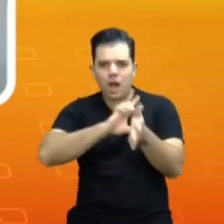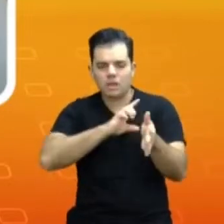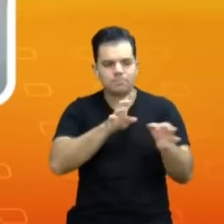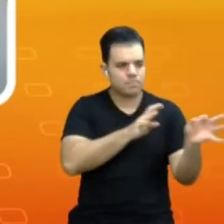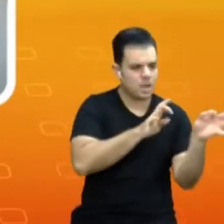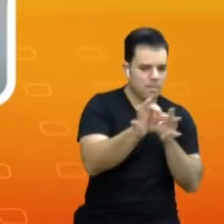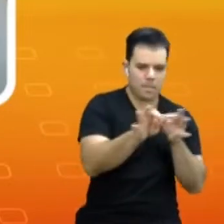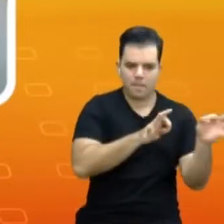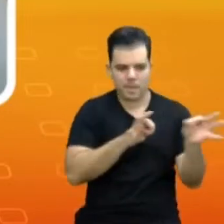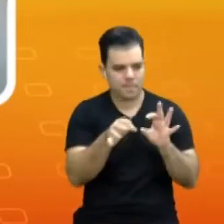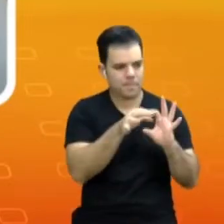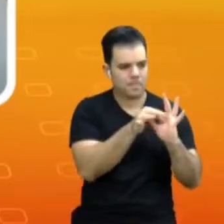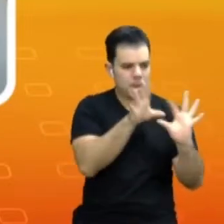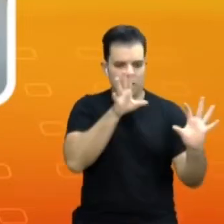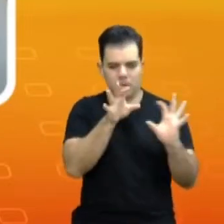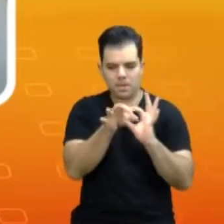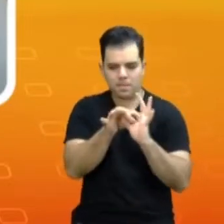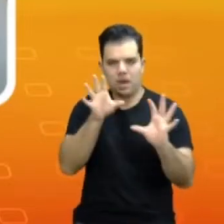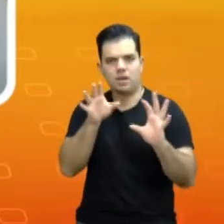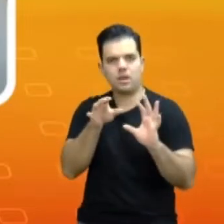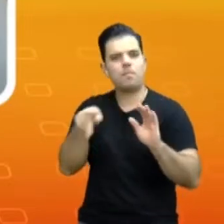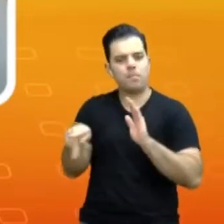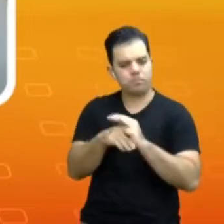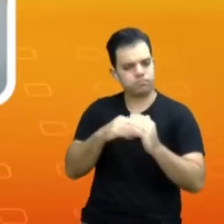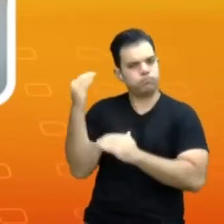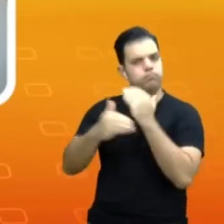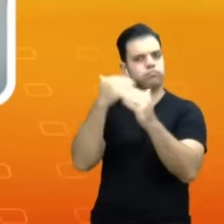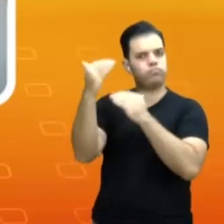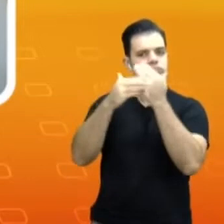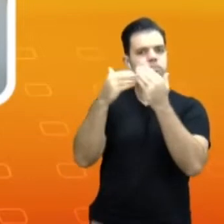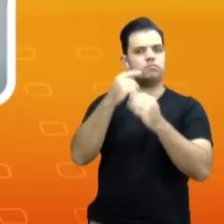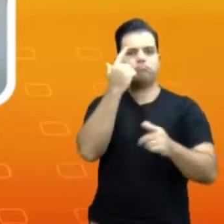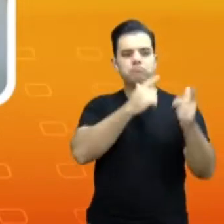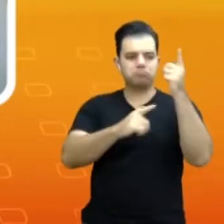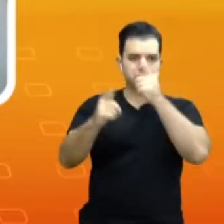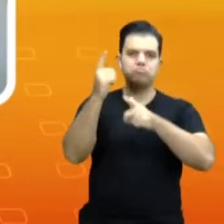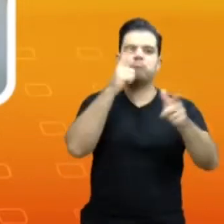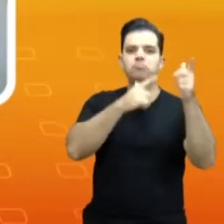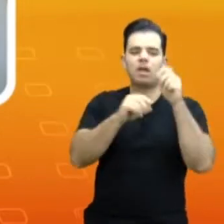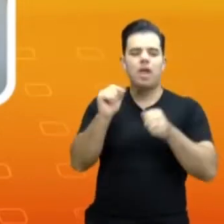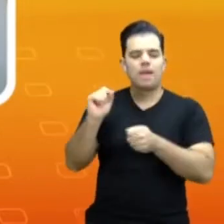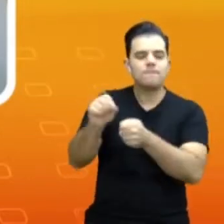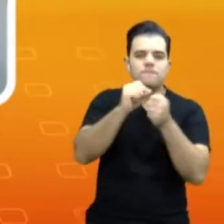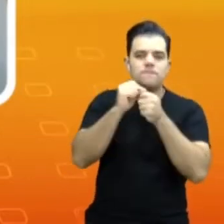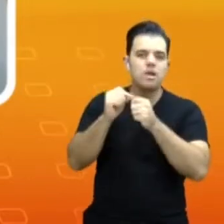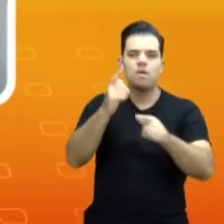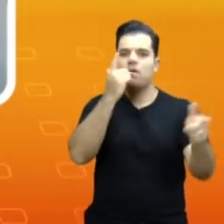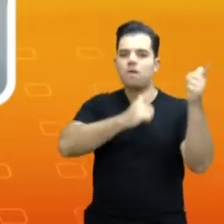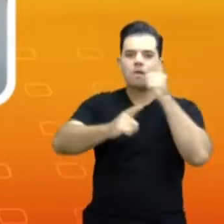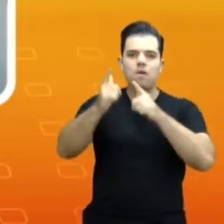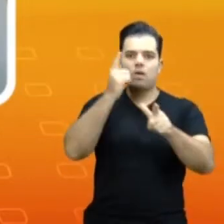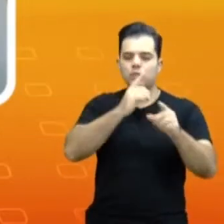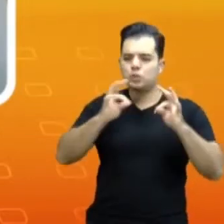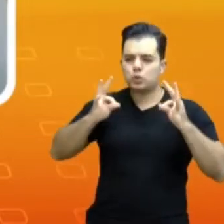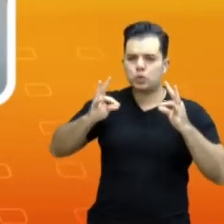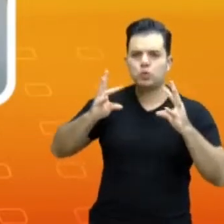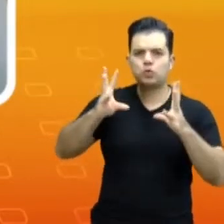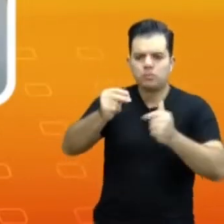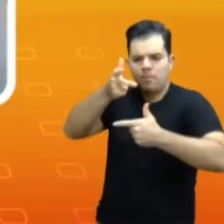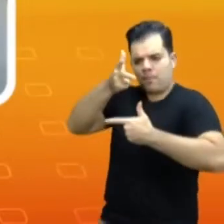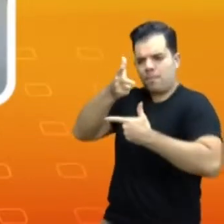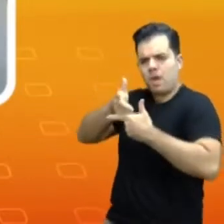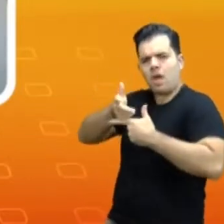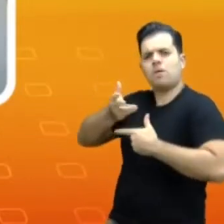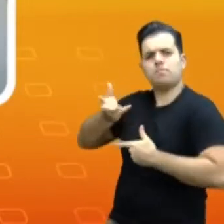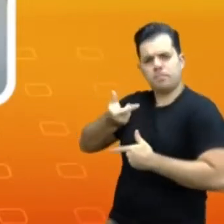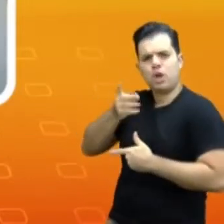num processo aí de muito crítica e evolutivo para a gente fazer uma cobertura sempre eficiente, né?